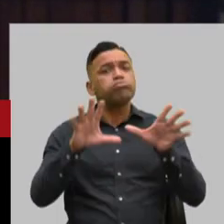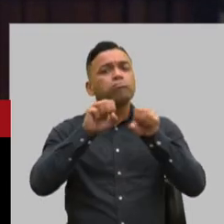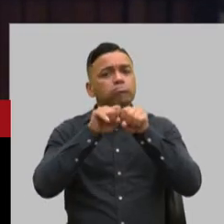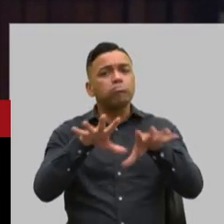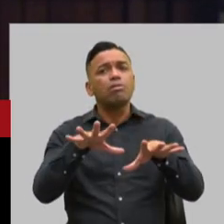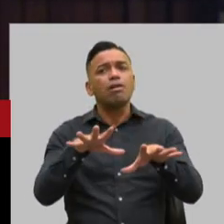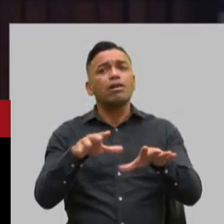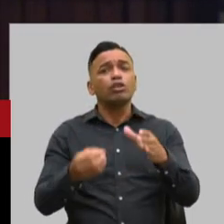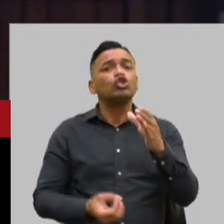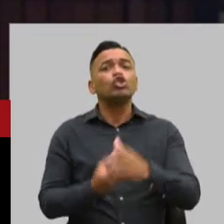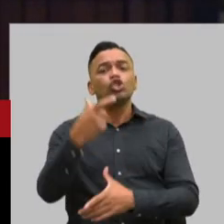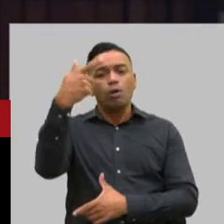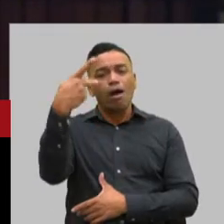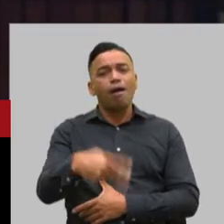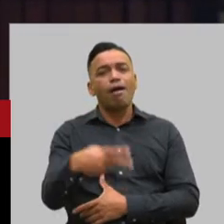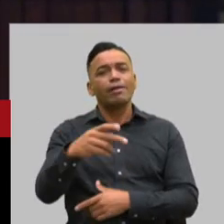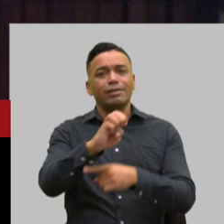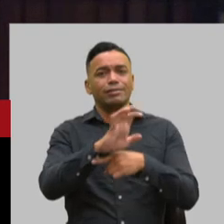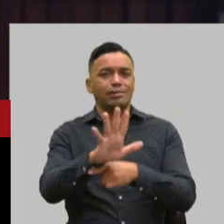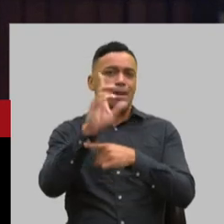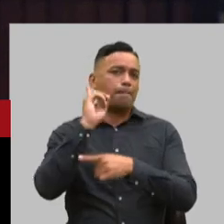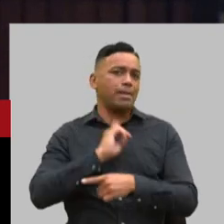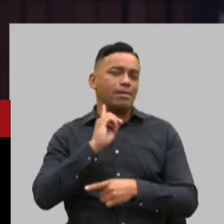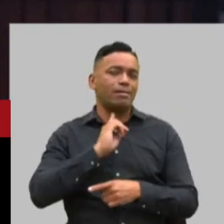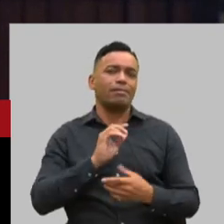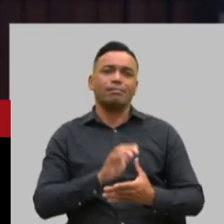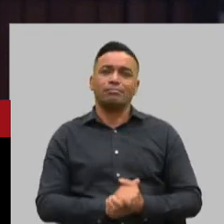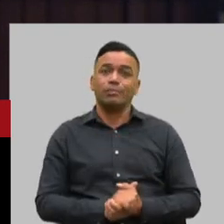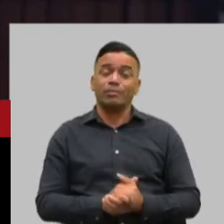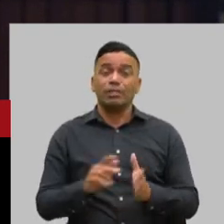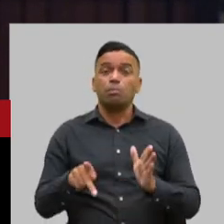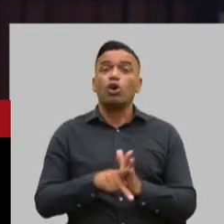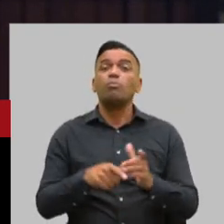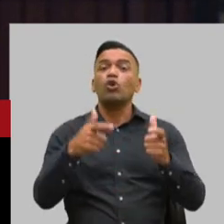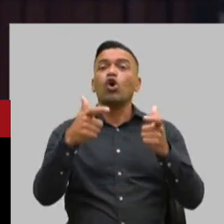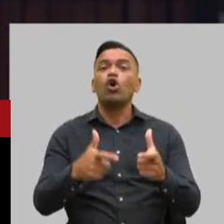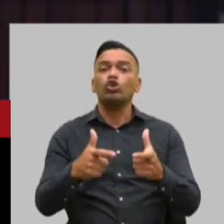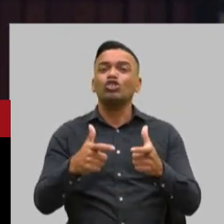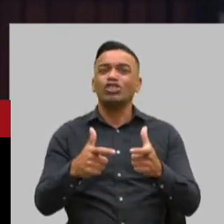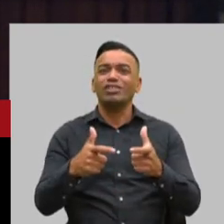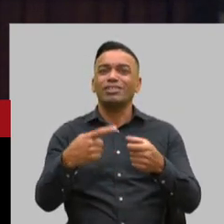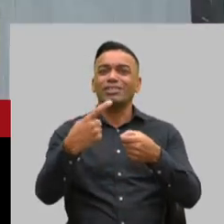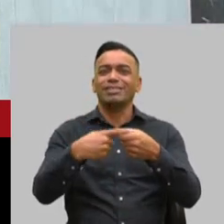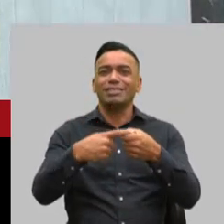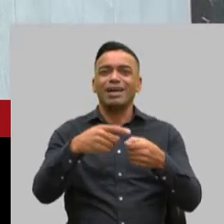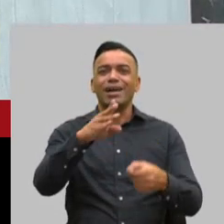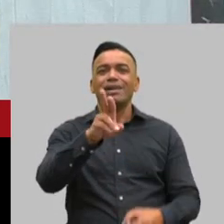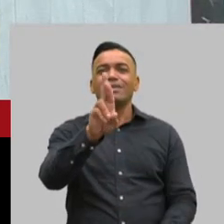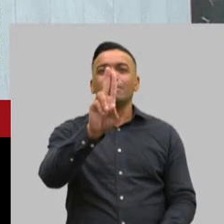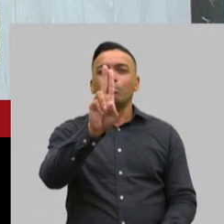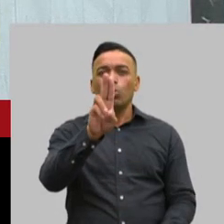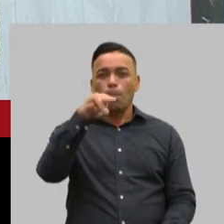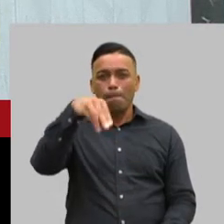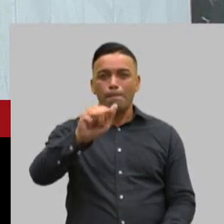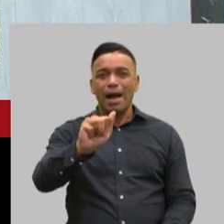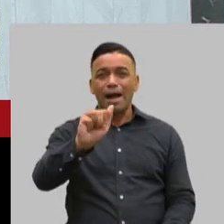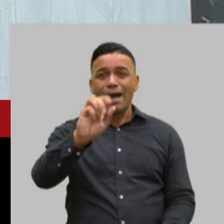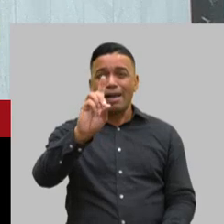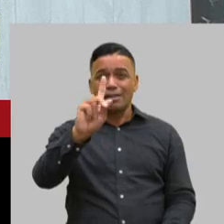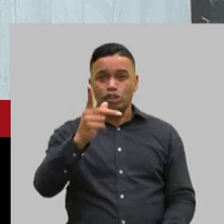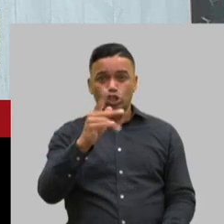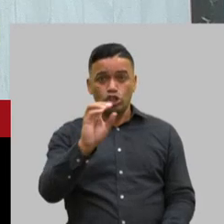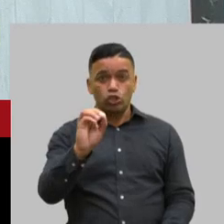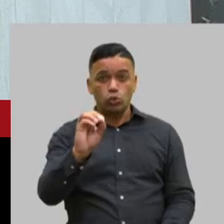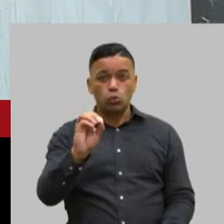nasceu, mais precisamente na lama, mas também não pense que Brumadinho para mim é só a